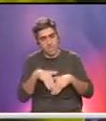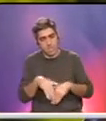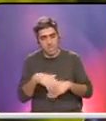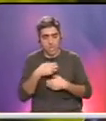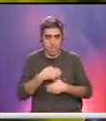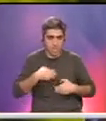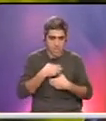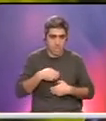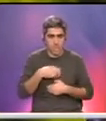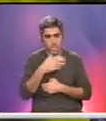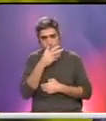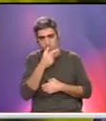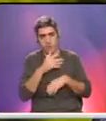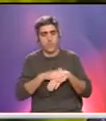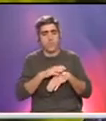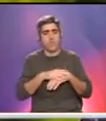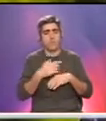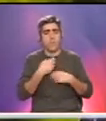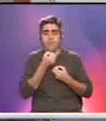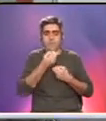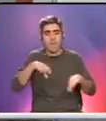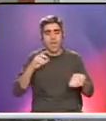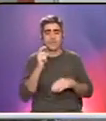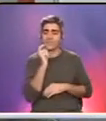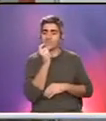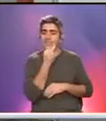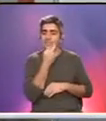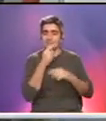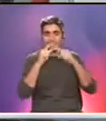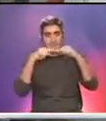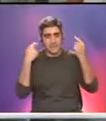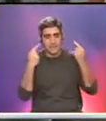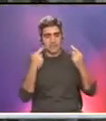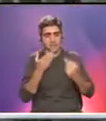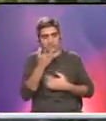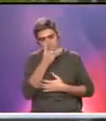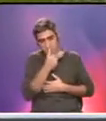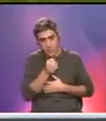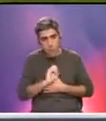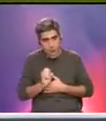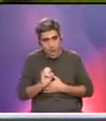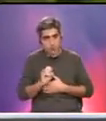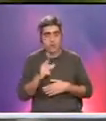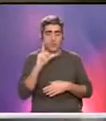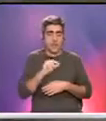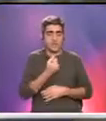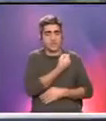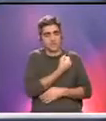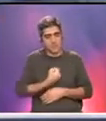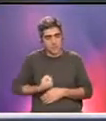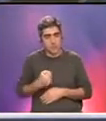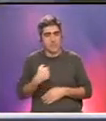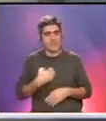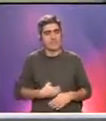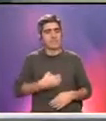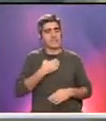facto de perder o sorriso. Entretanto, fiquei desempregado. De um momento para o outro, a minha vida desmoronou-se. A sensação